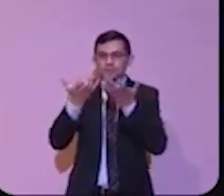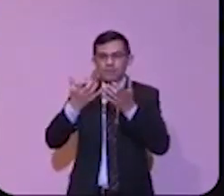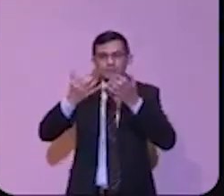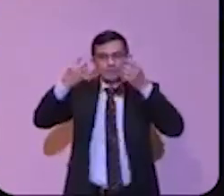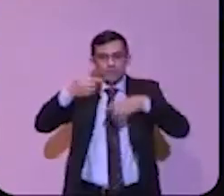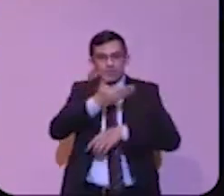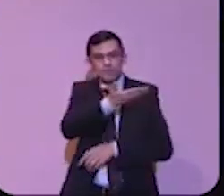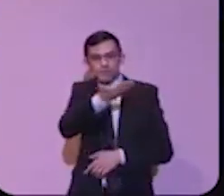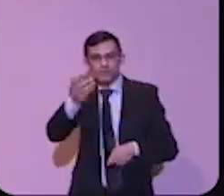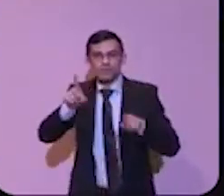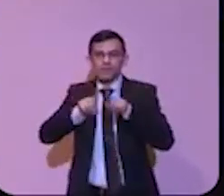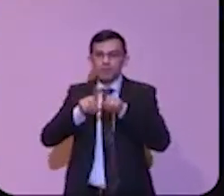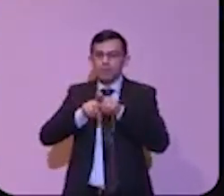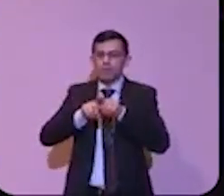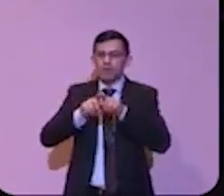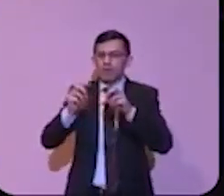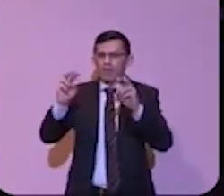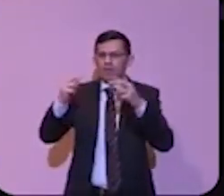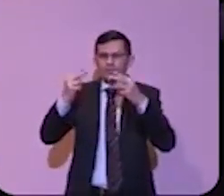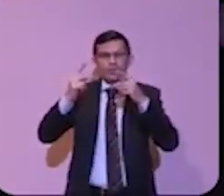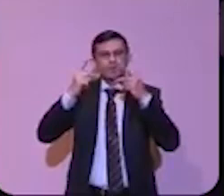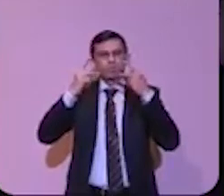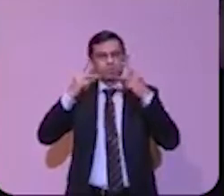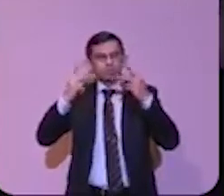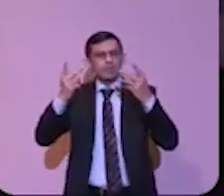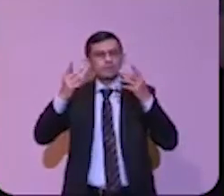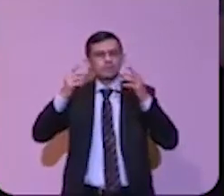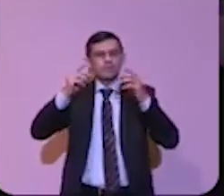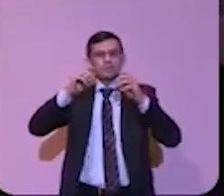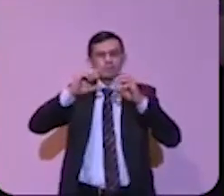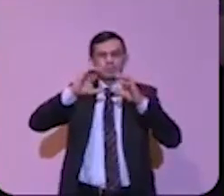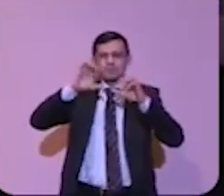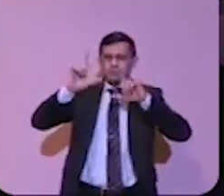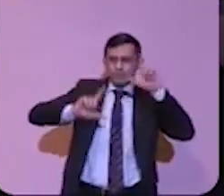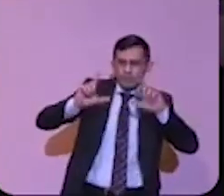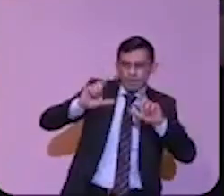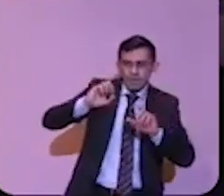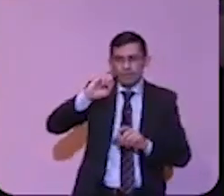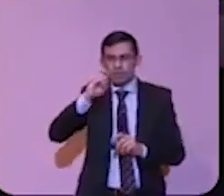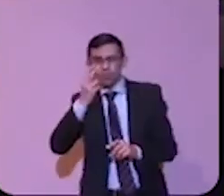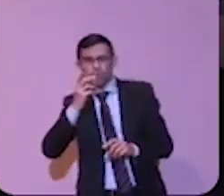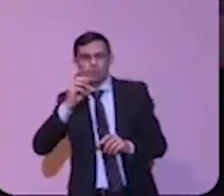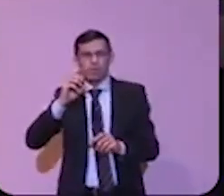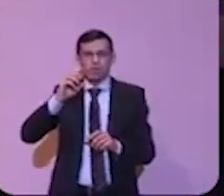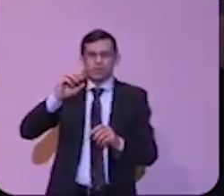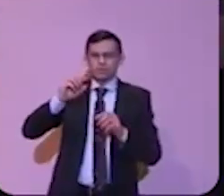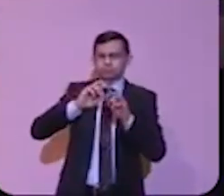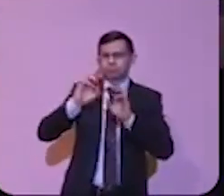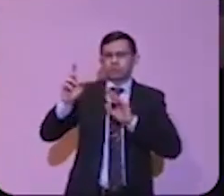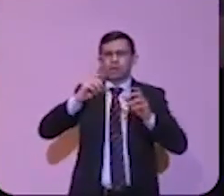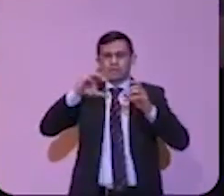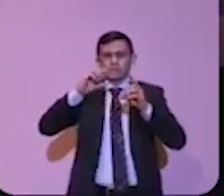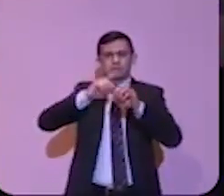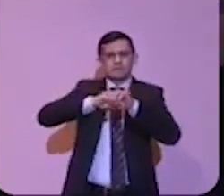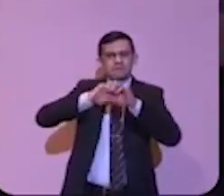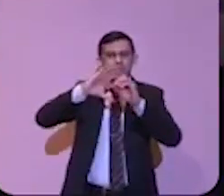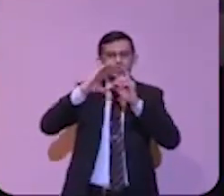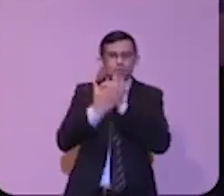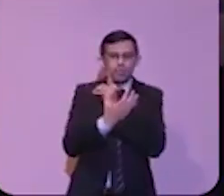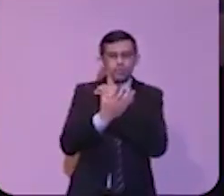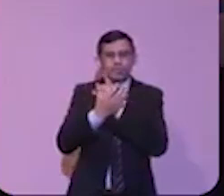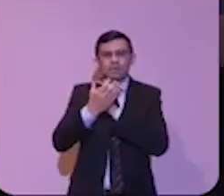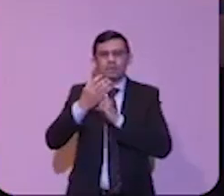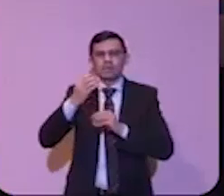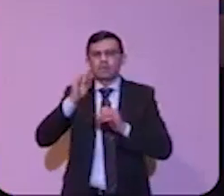desafiar você também que está assistindo, ou está ouvindo, ou está participando desse culto via